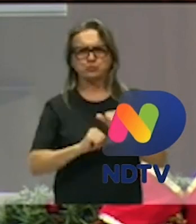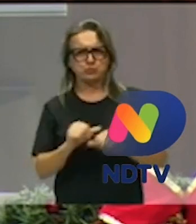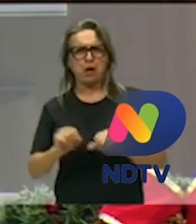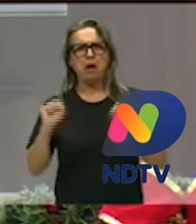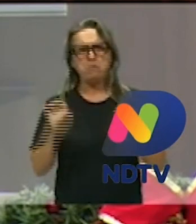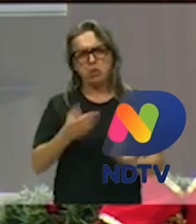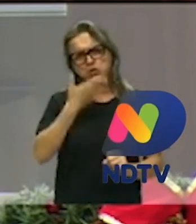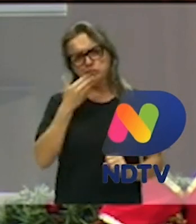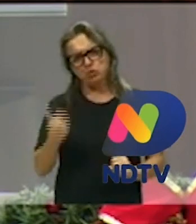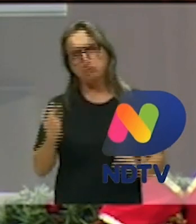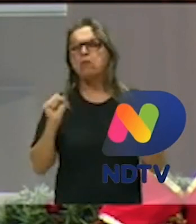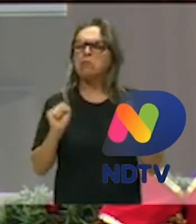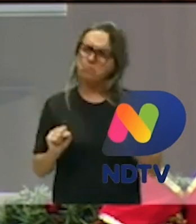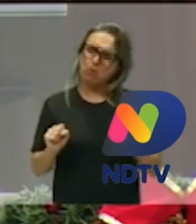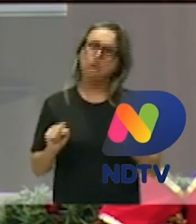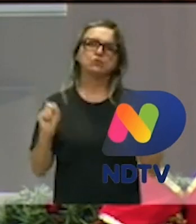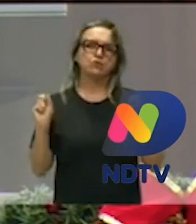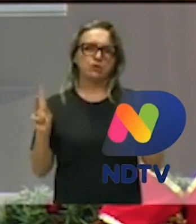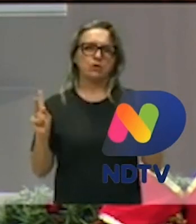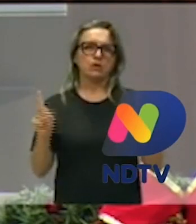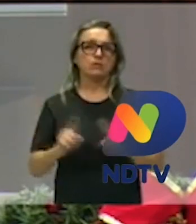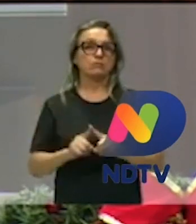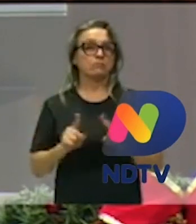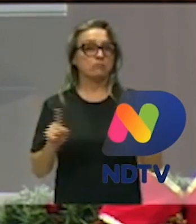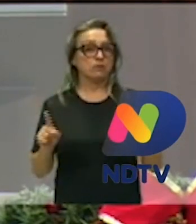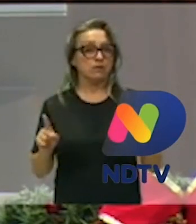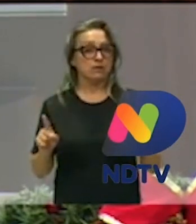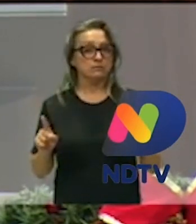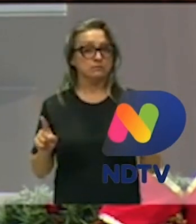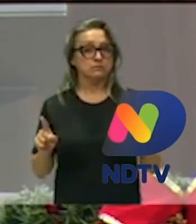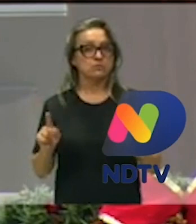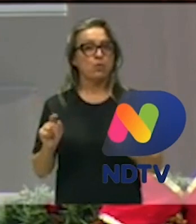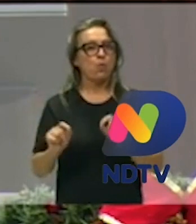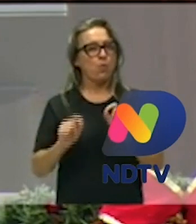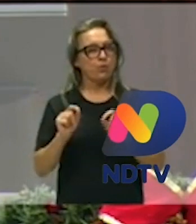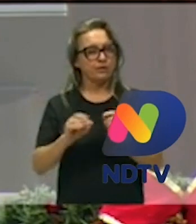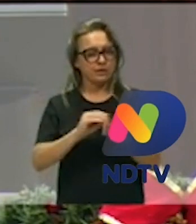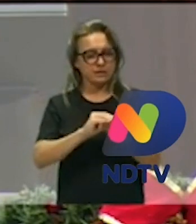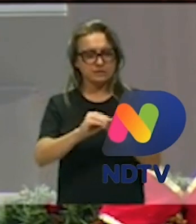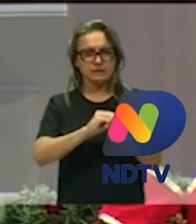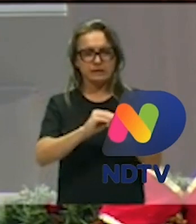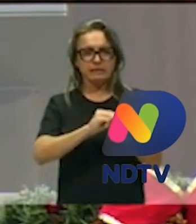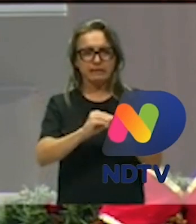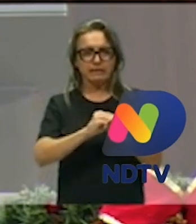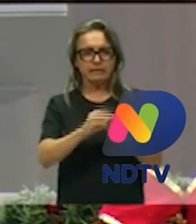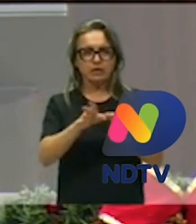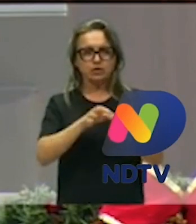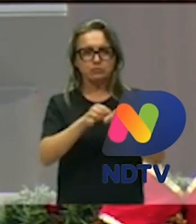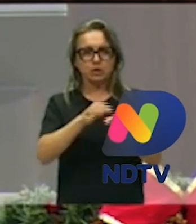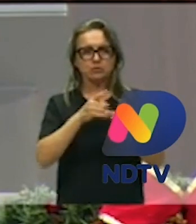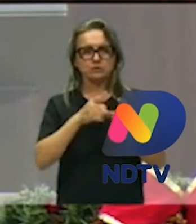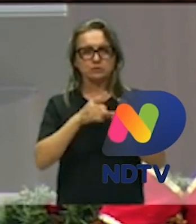é isso pode acontecer fato mas o que a secretaria fez nesse debate é ridículo